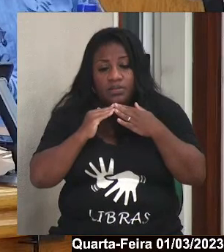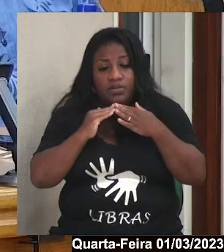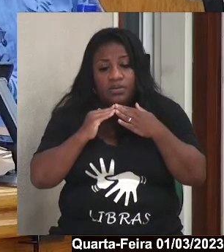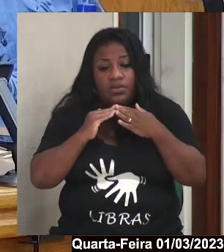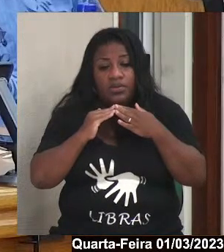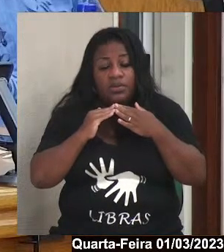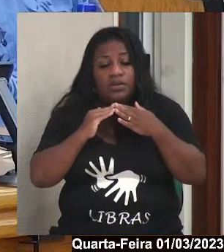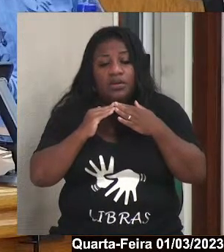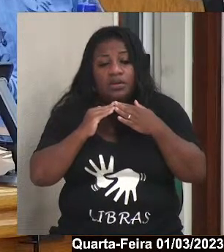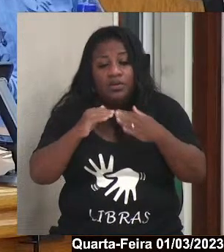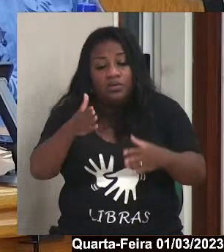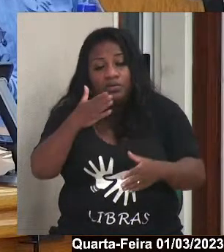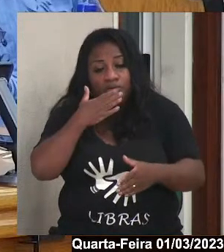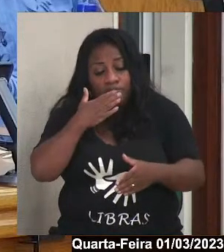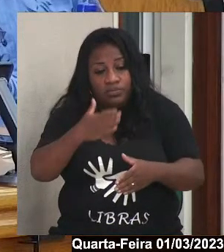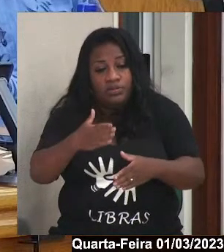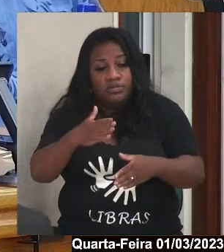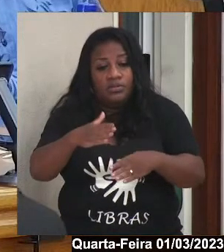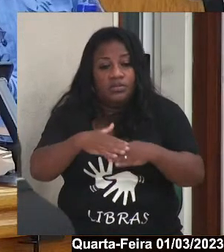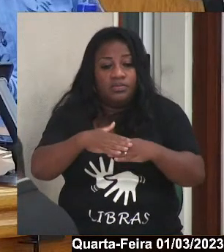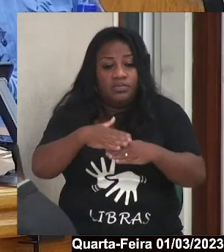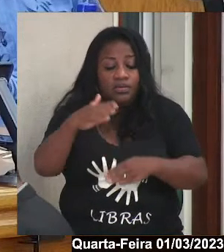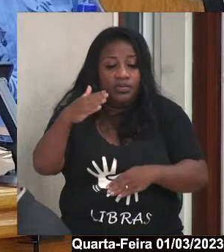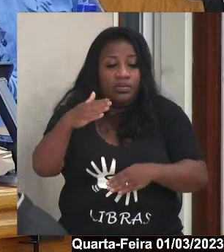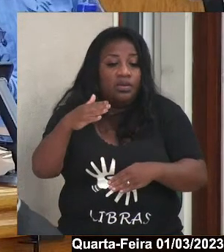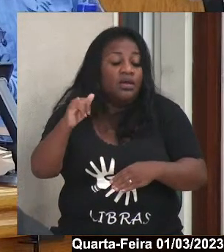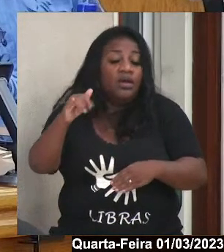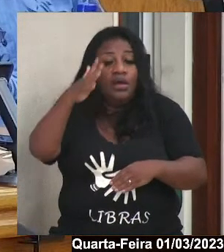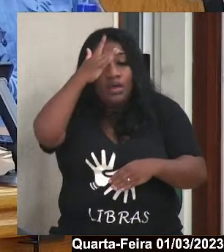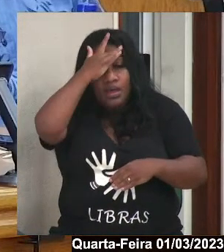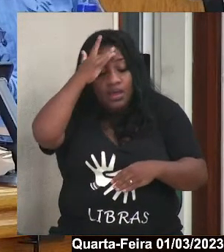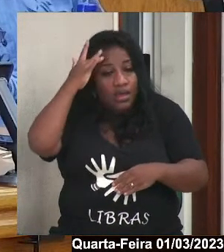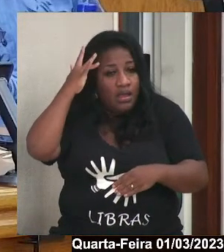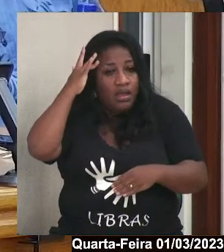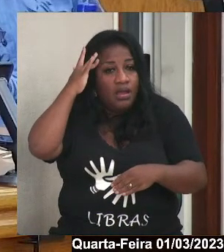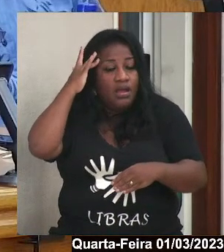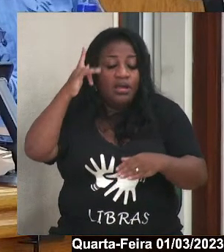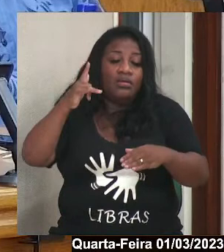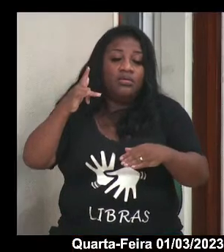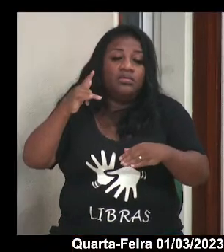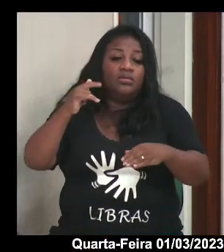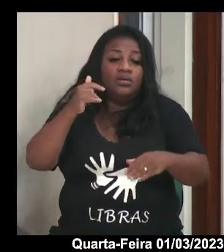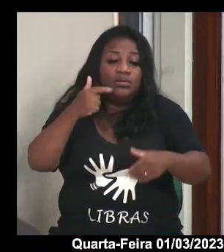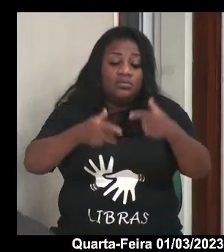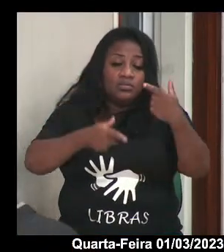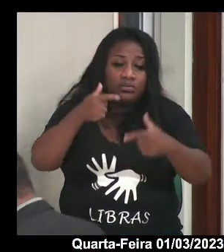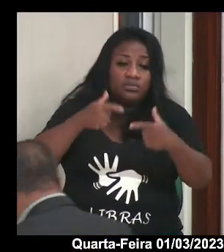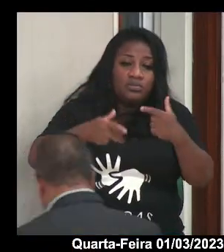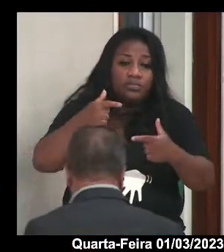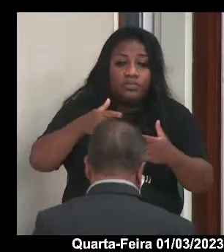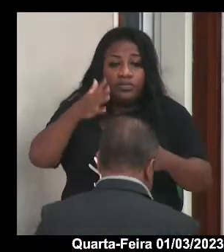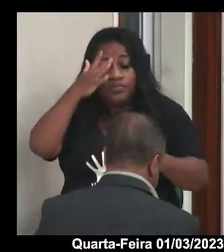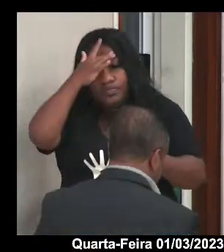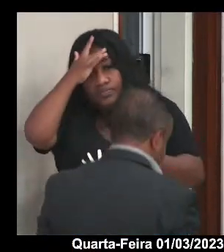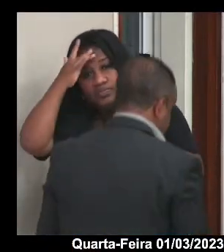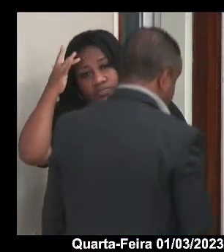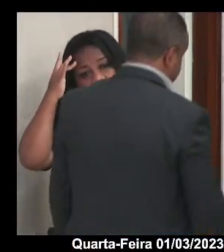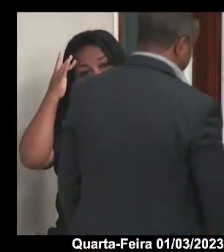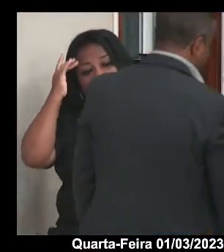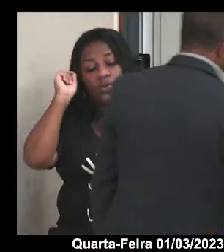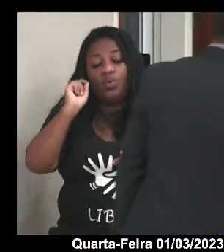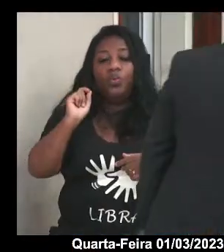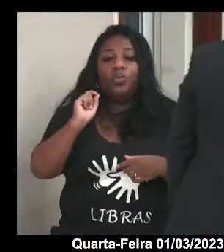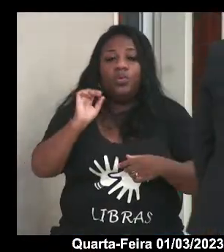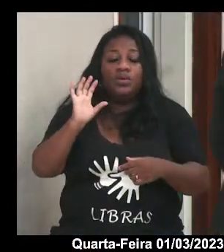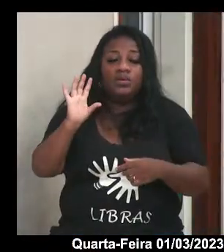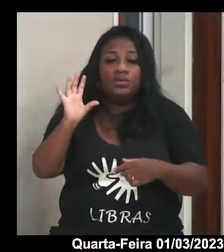sempre... O papel principal do vereador é justamente aproximar as pessoas da máquina pública e a máquina pública das pessoas. E com